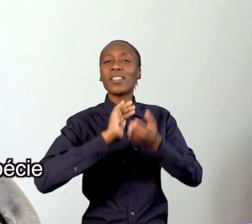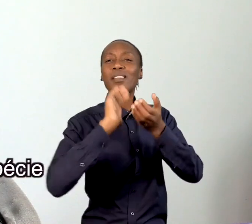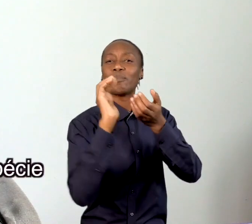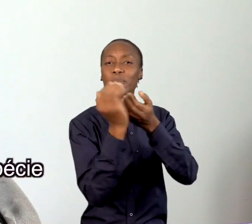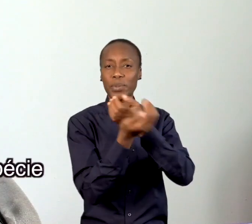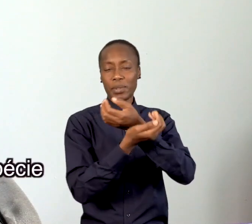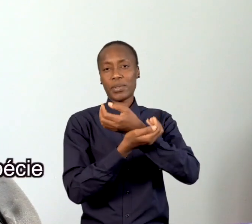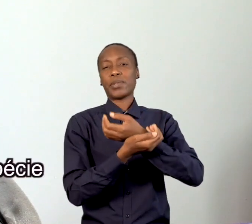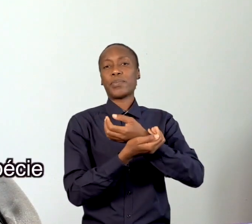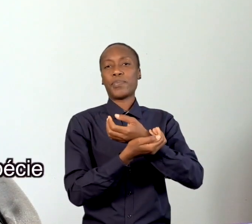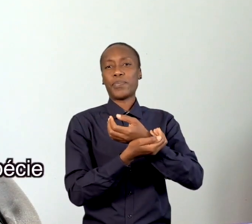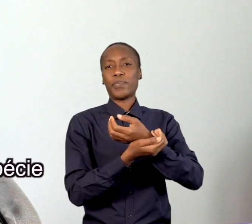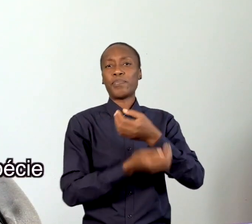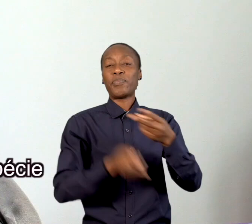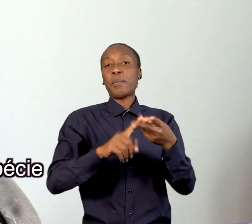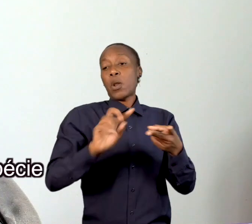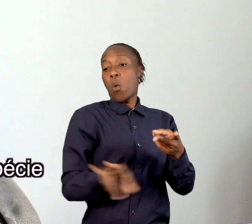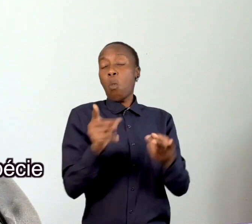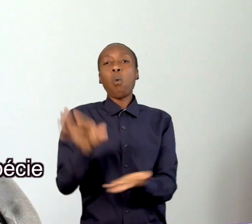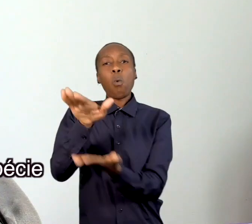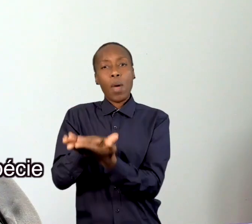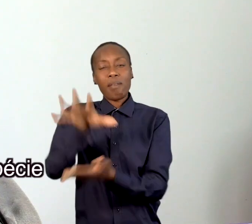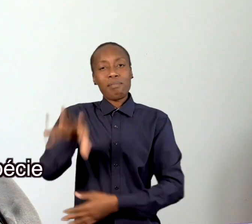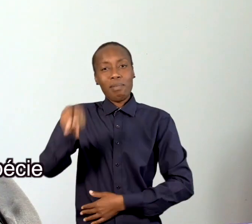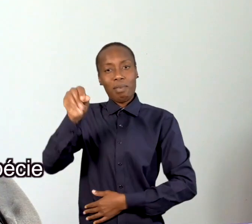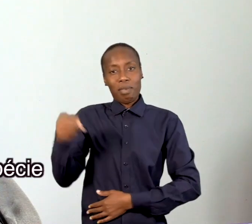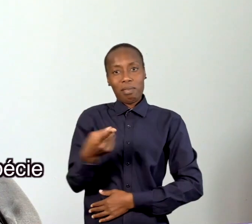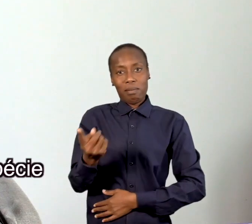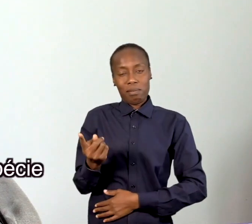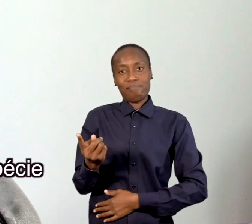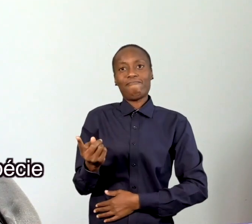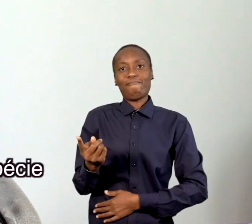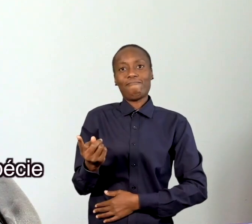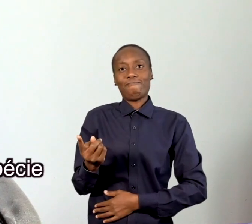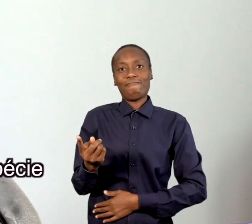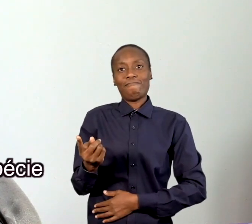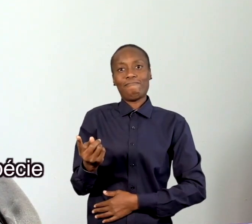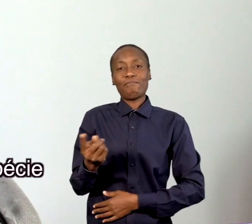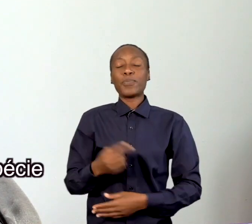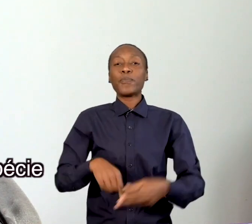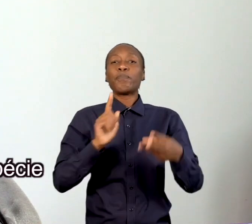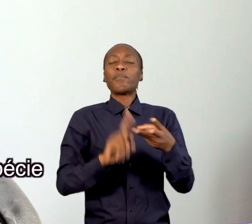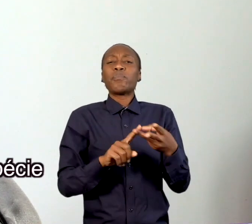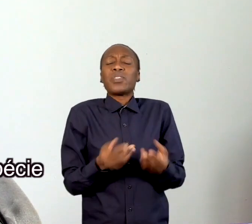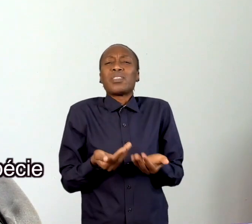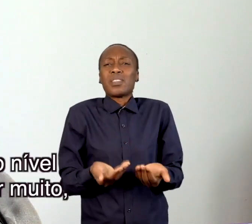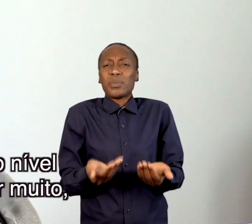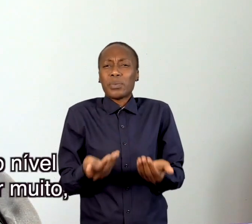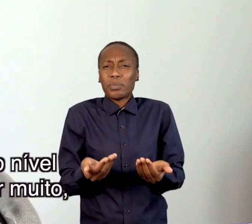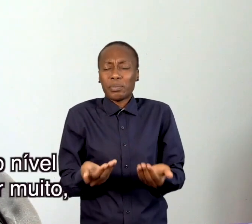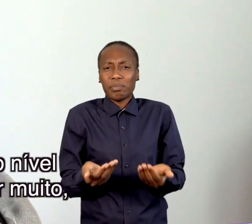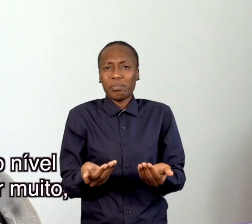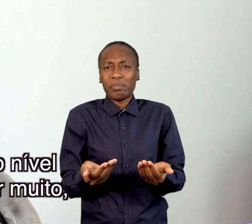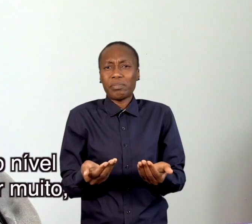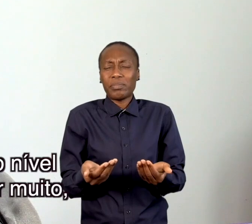a zona costeira funciona como uma espécie de proteção para a zona terrestre.